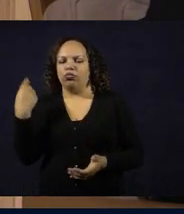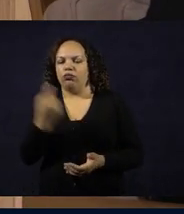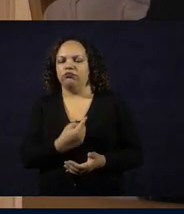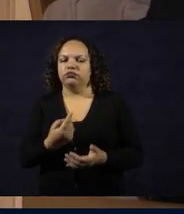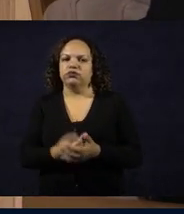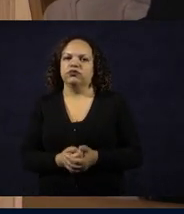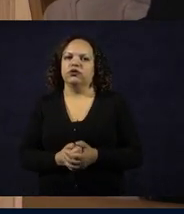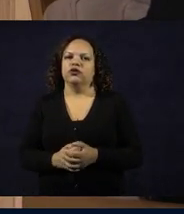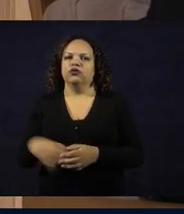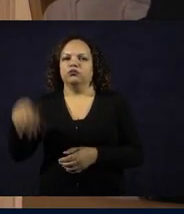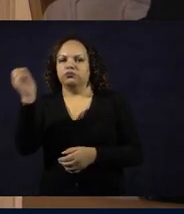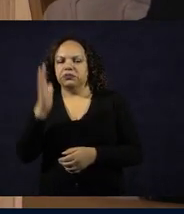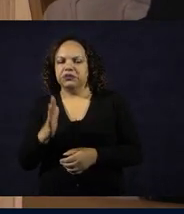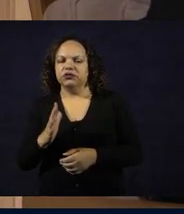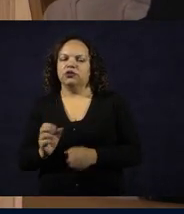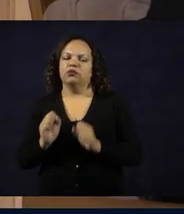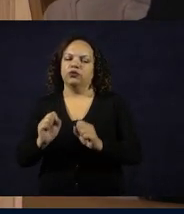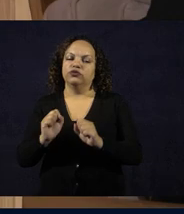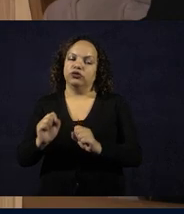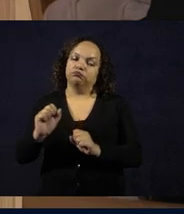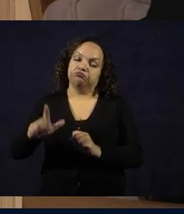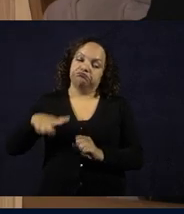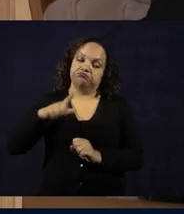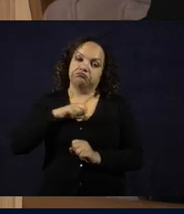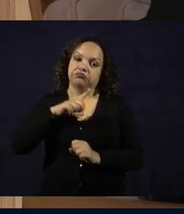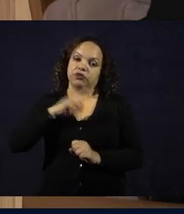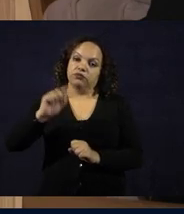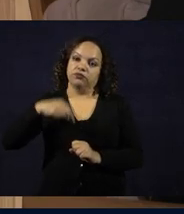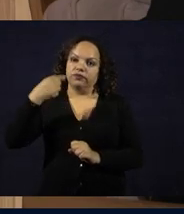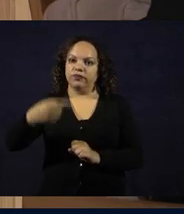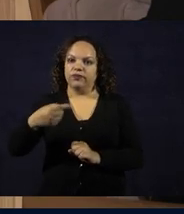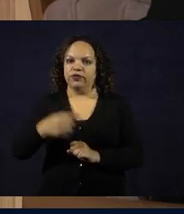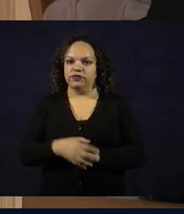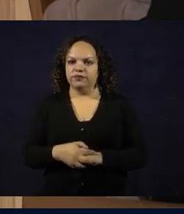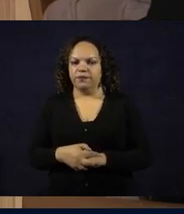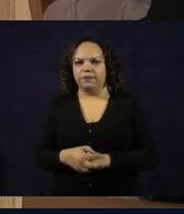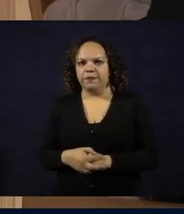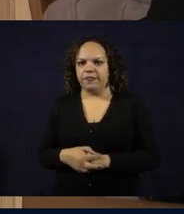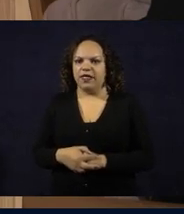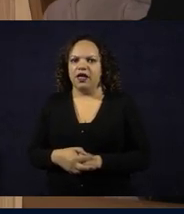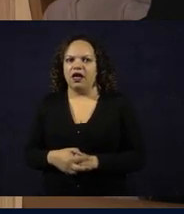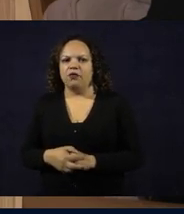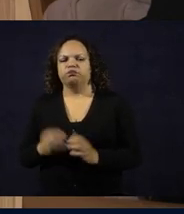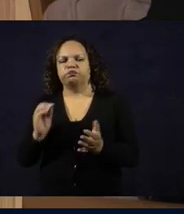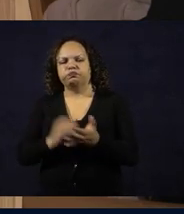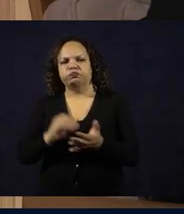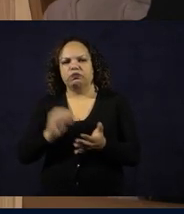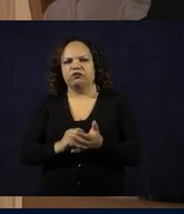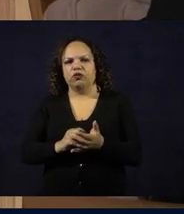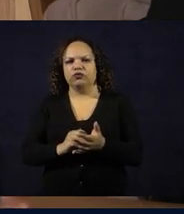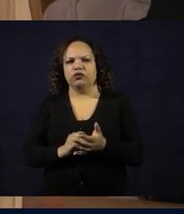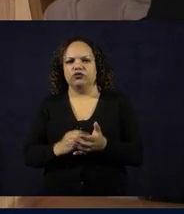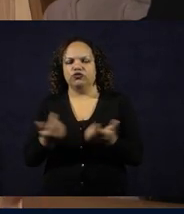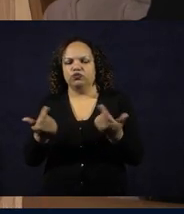que a gente podia ter então eu Vejo claramente que a falta de infraestrutura é a parte digital